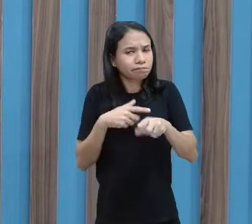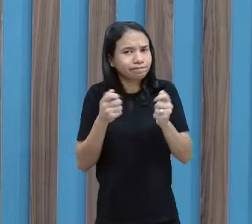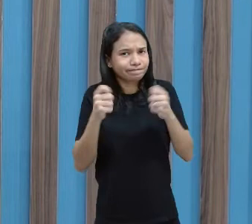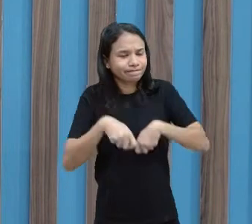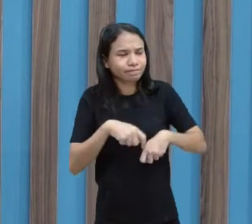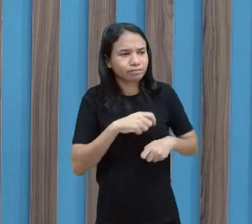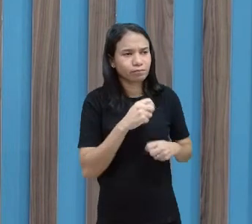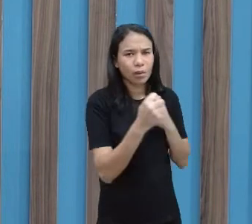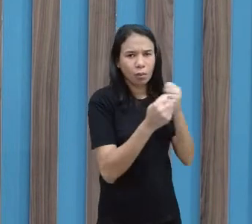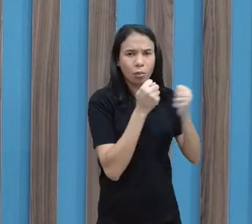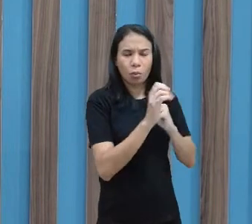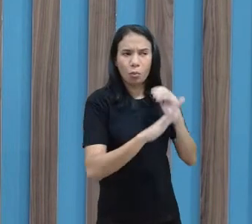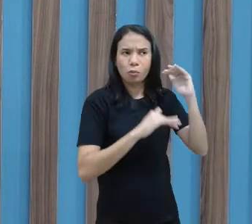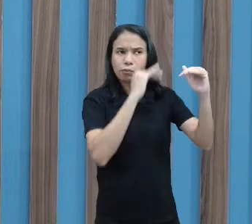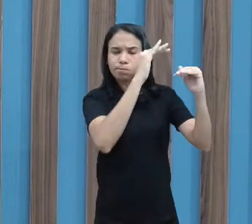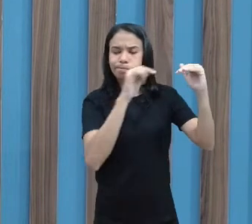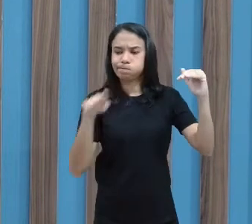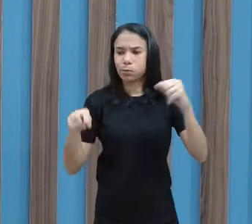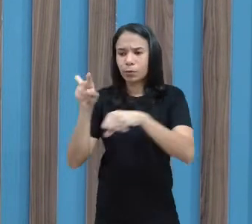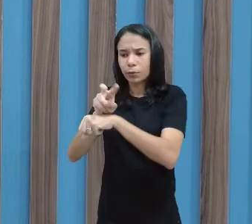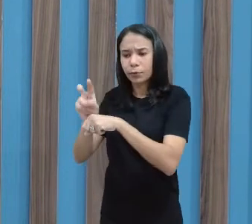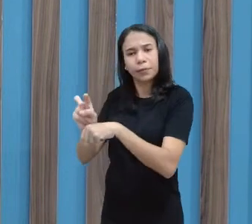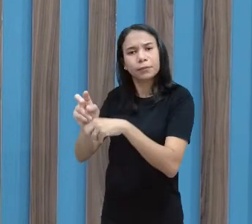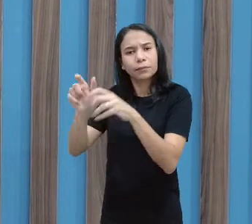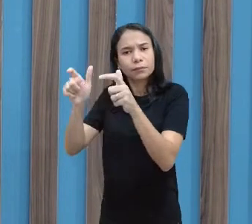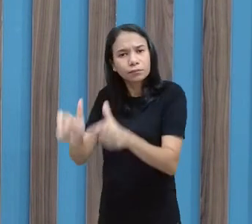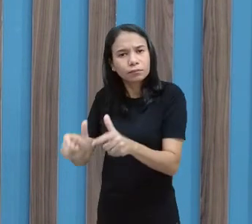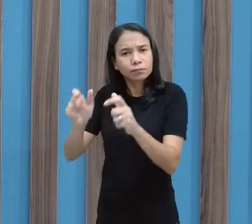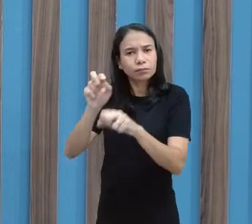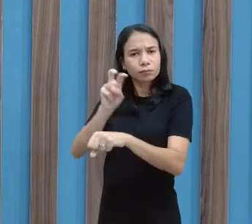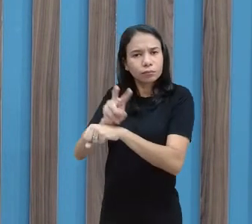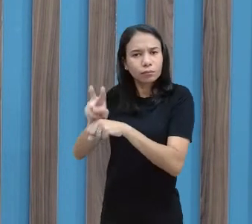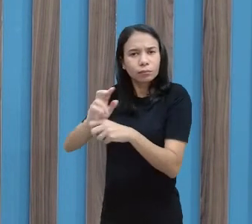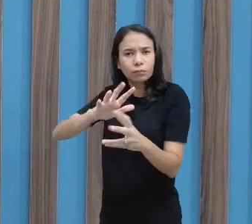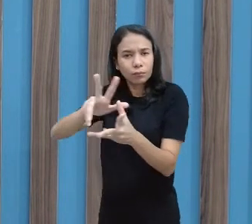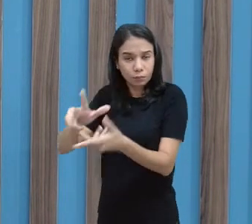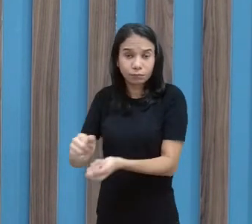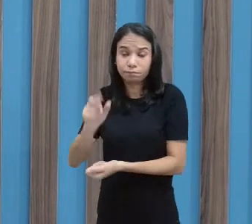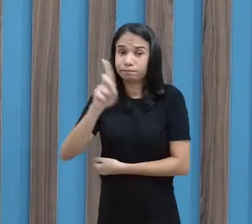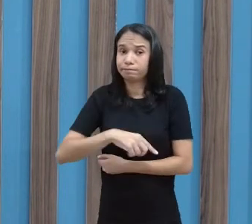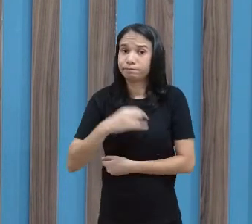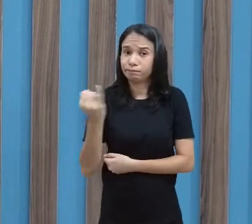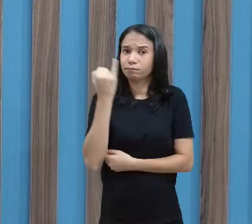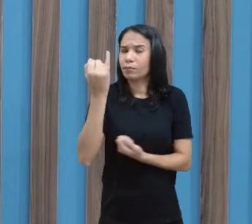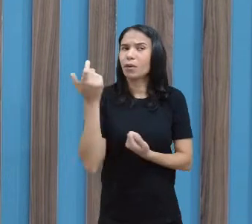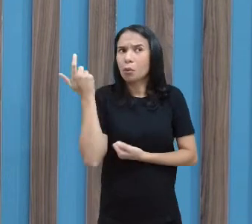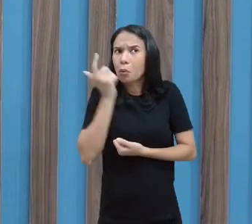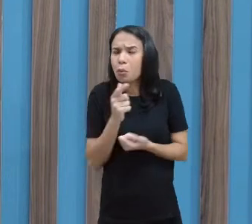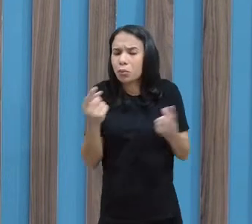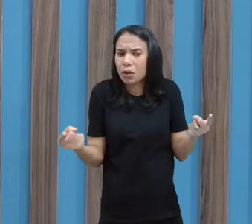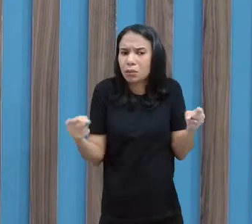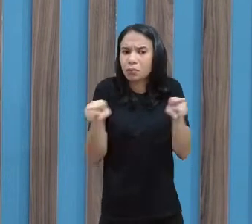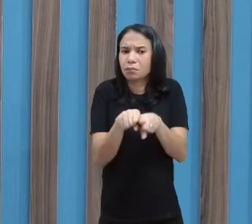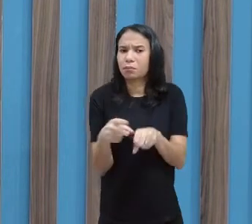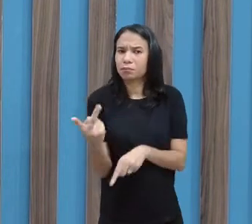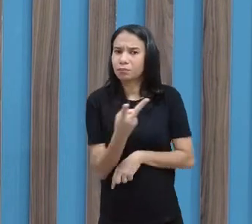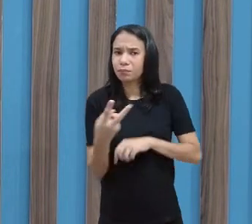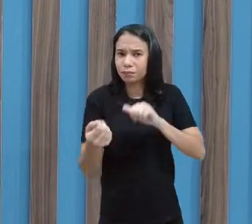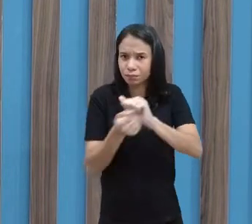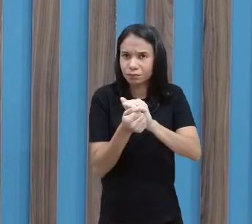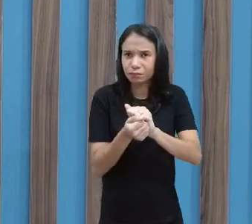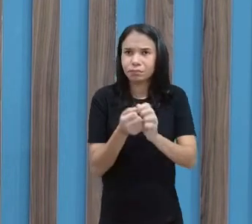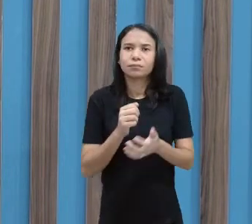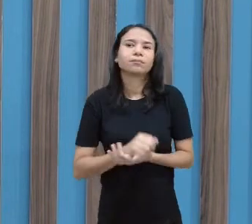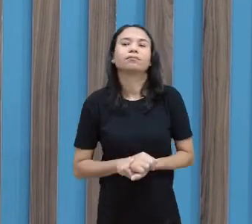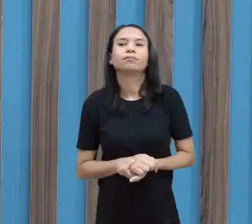também preservar o meio ambiente, né, preservar nossos recursos naturais, que é tão importante? Então, vamos lá, pode